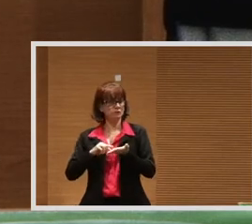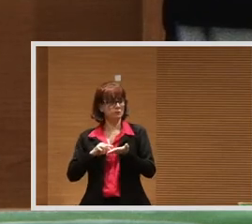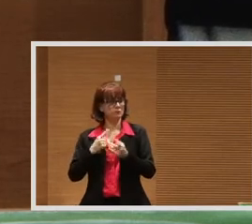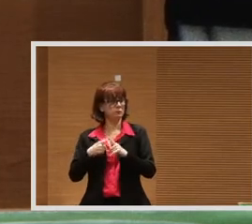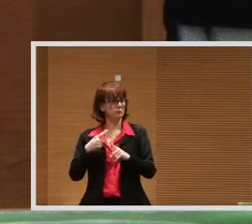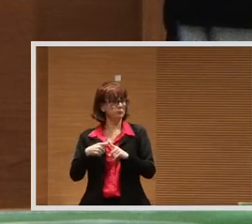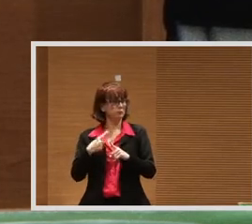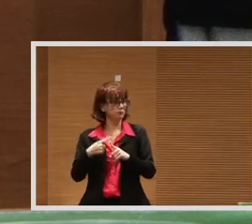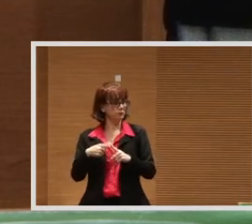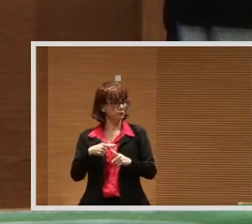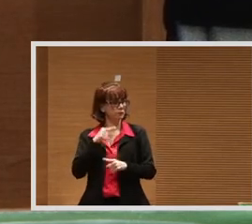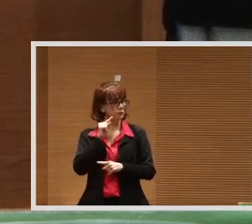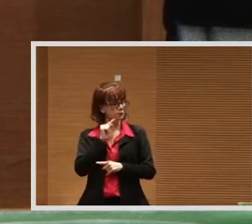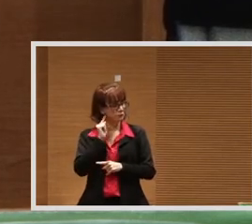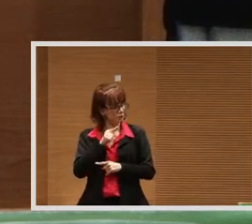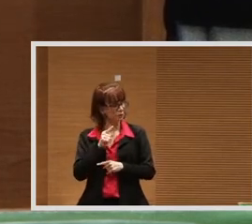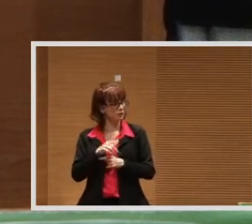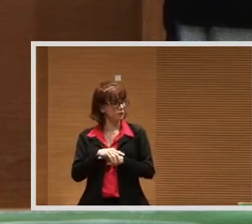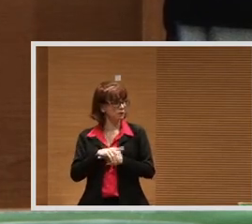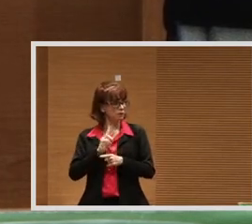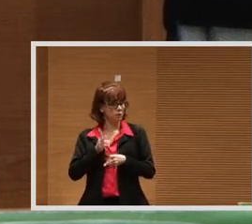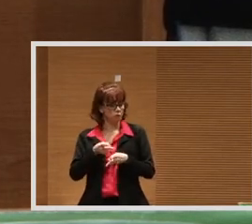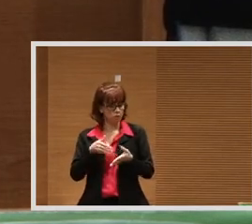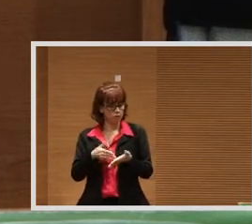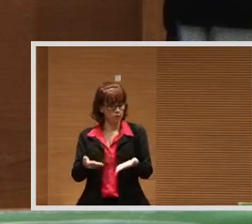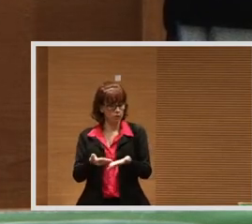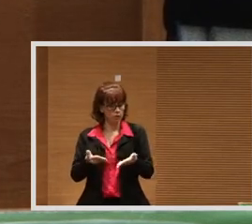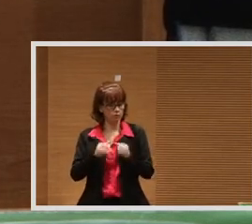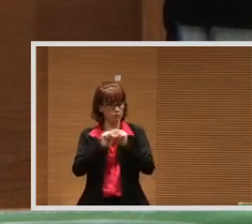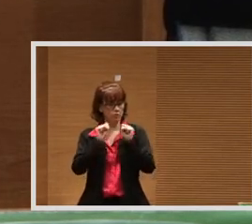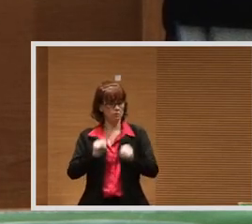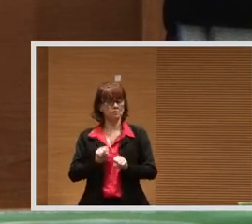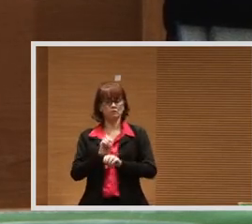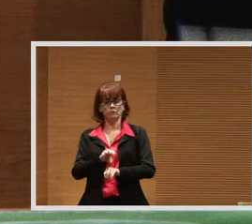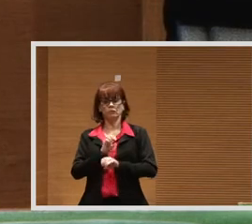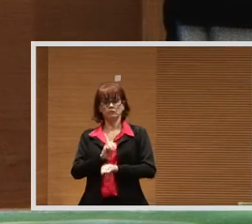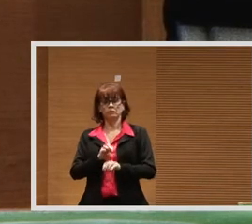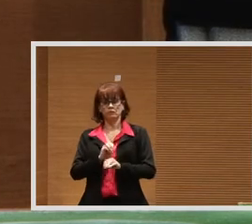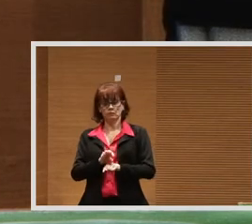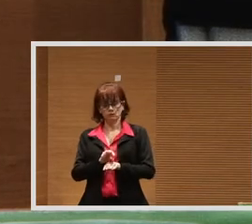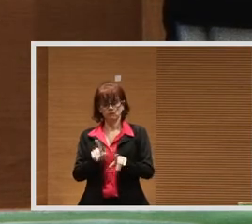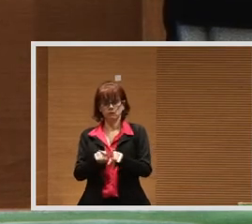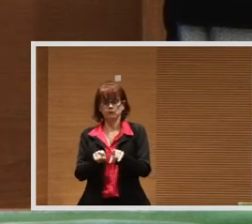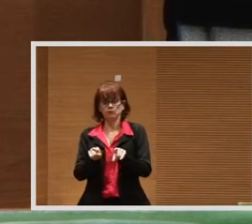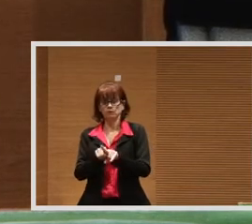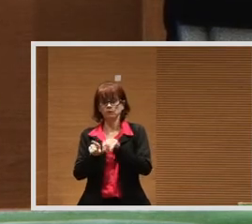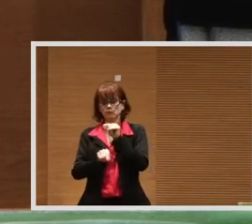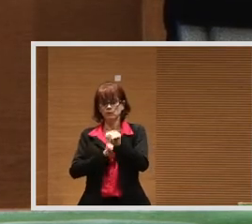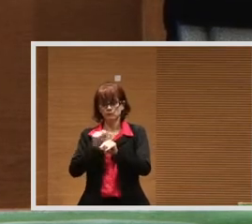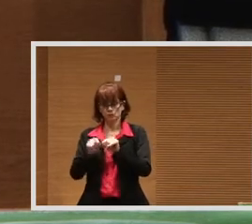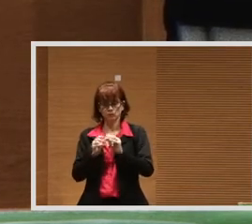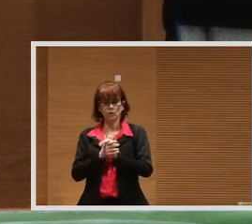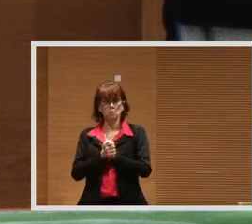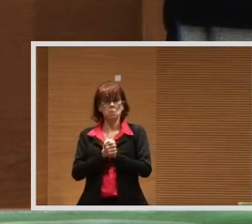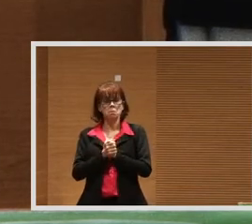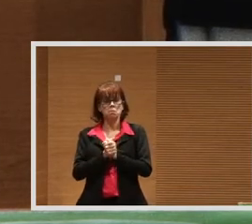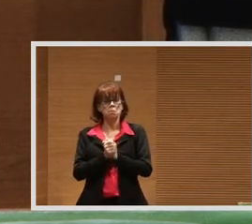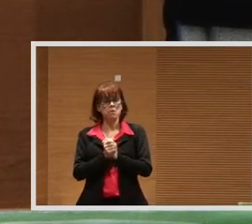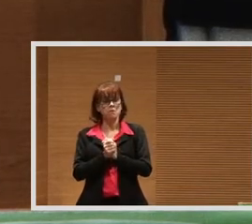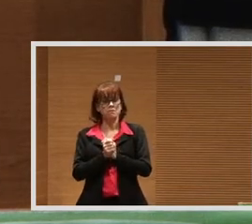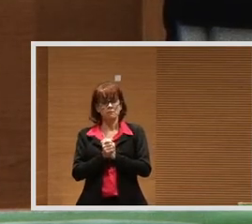o retrato ainda do sistema educacional e das interações que existem entre